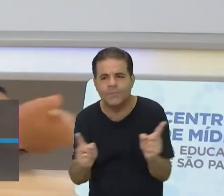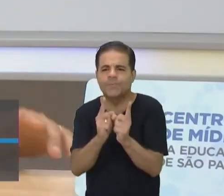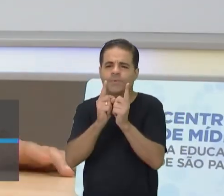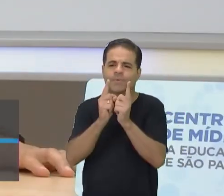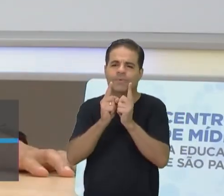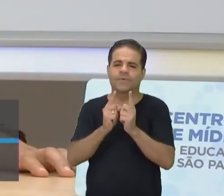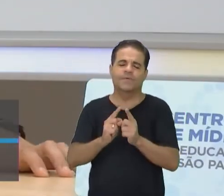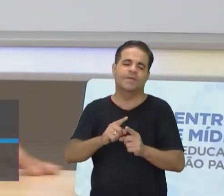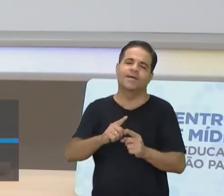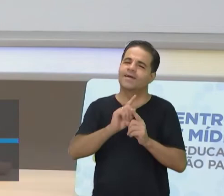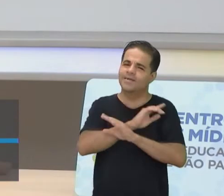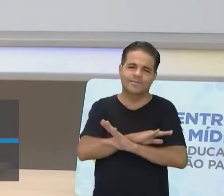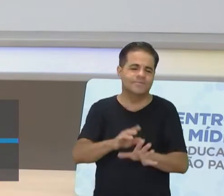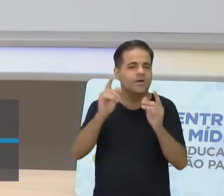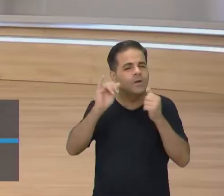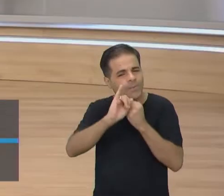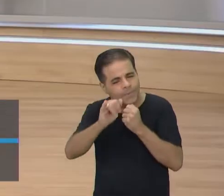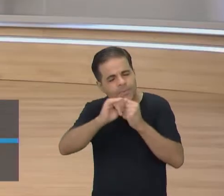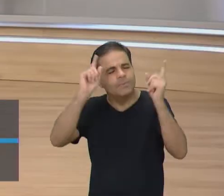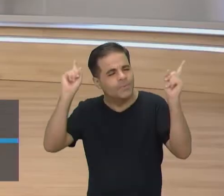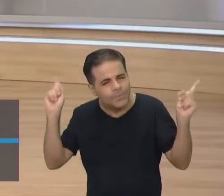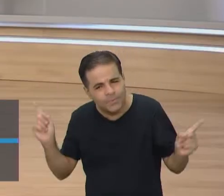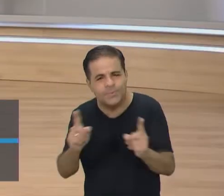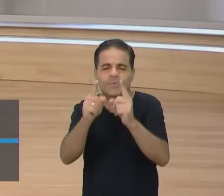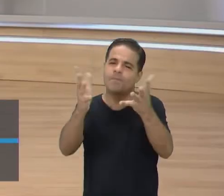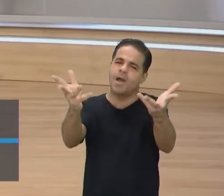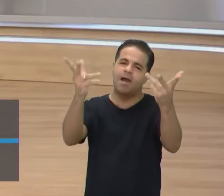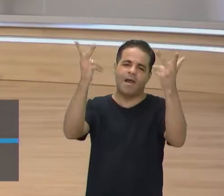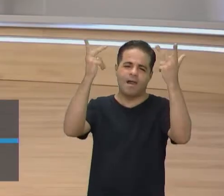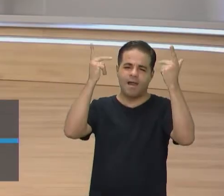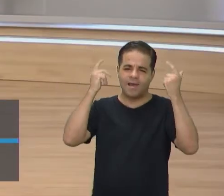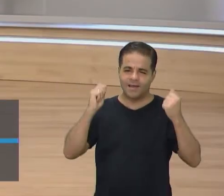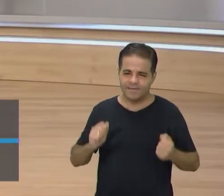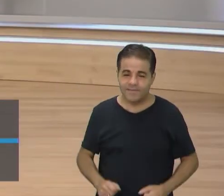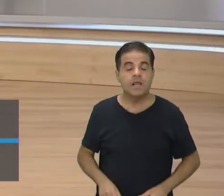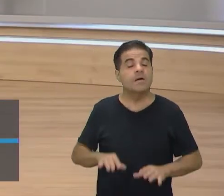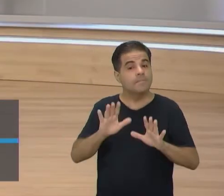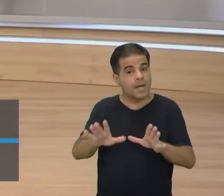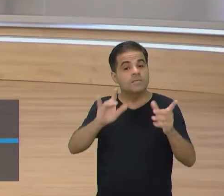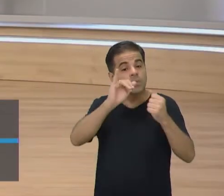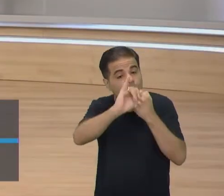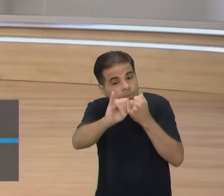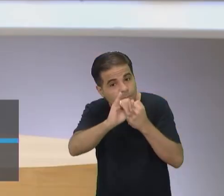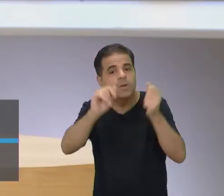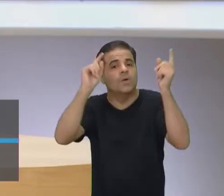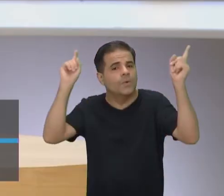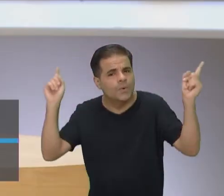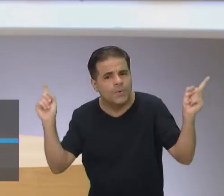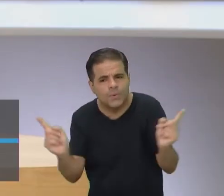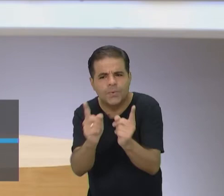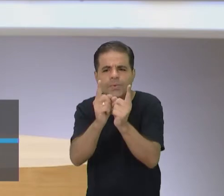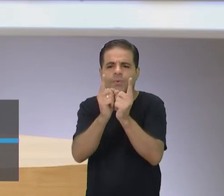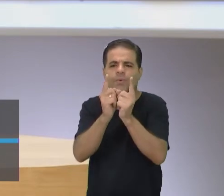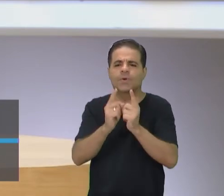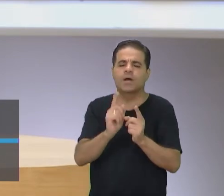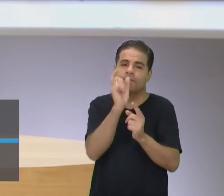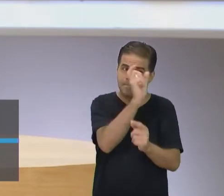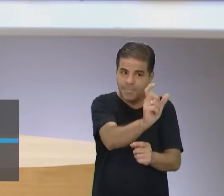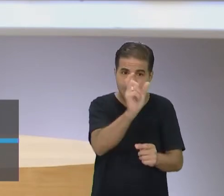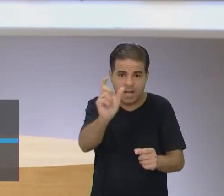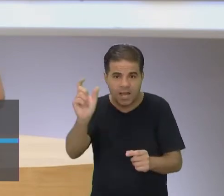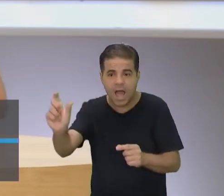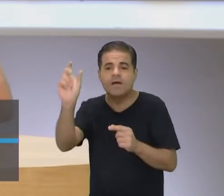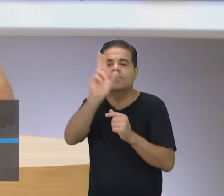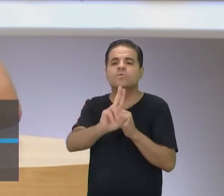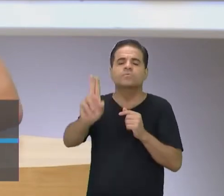definição nossa, é o conto pequenininho. Conto pequenininho. Maravilha, entendeu? Então é isso. Só que é um conto pequenininho que, às vezes, as palavras que são usadas